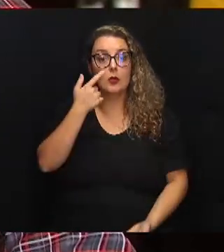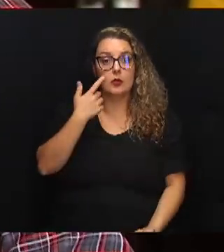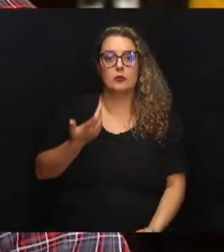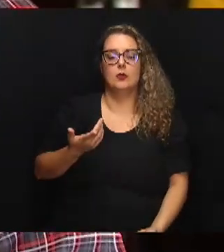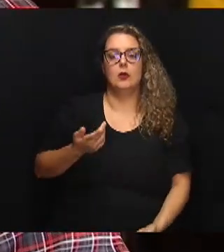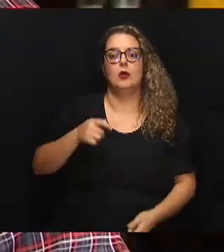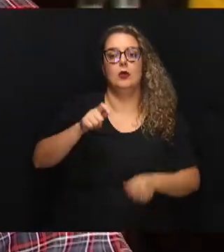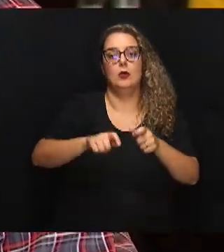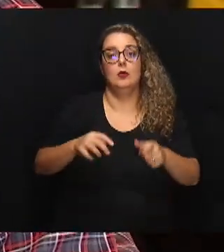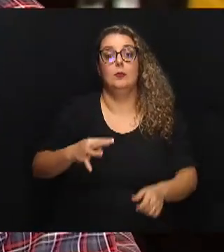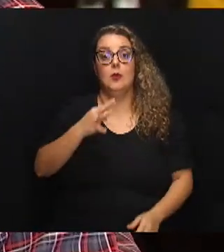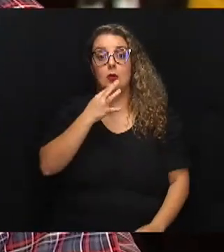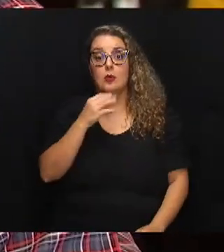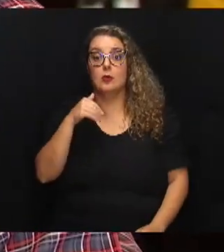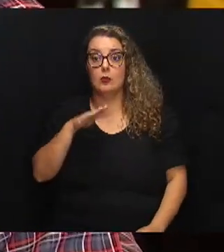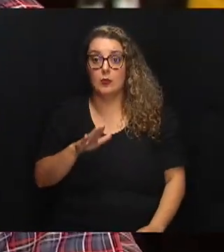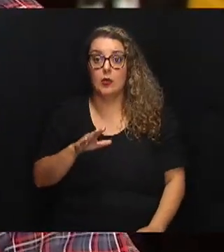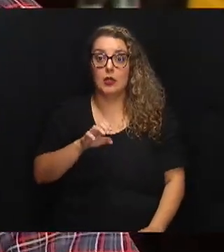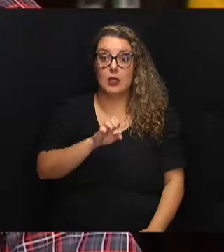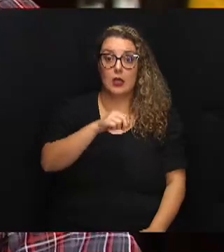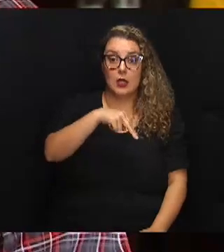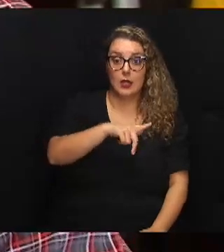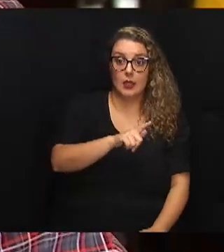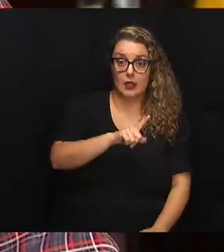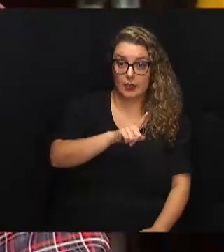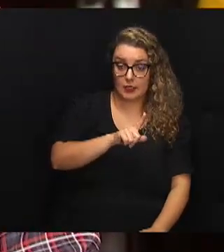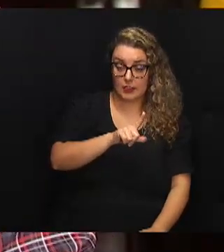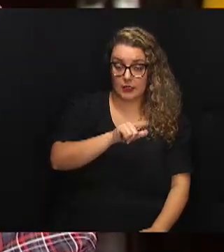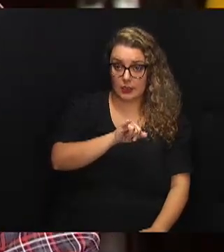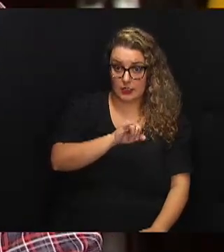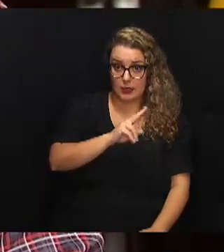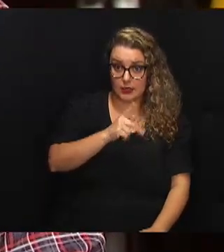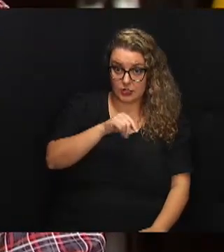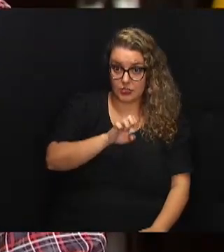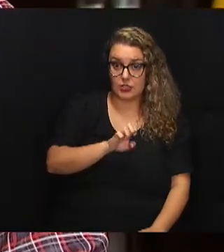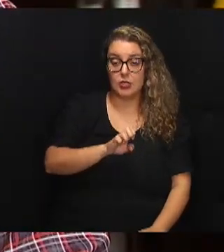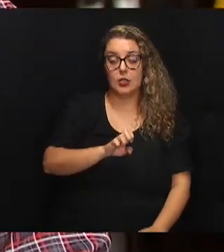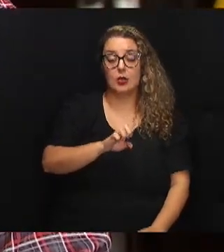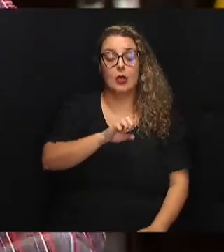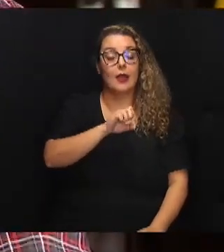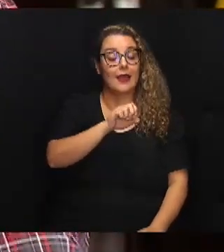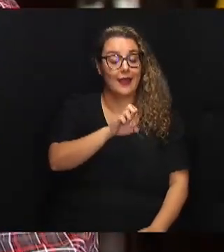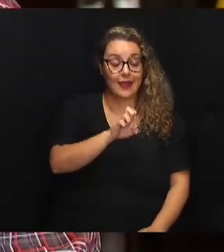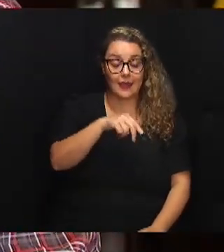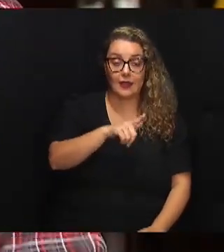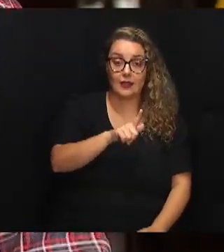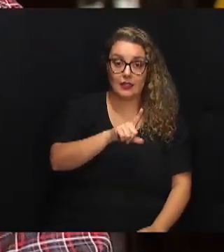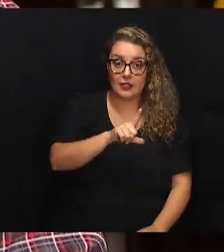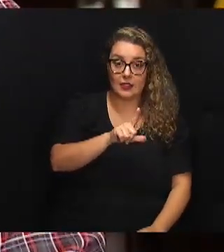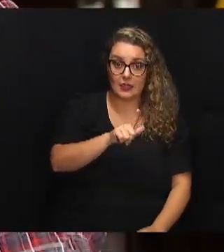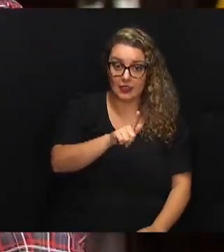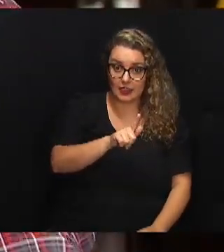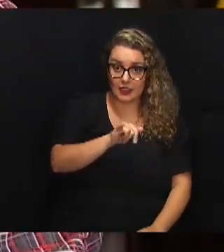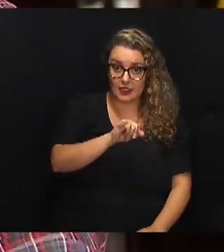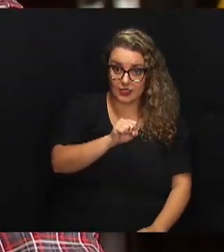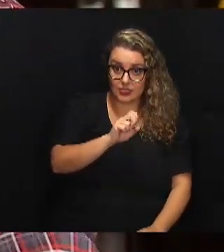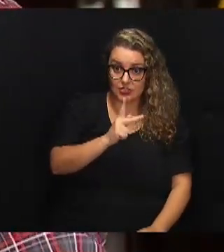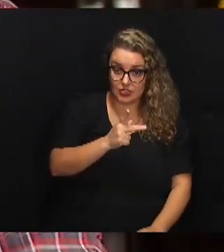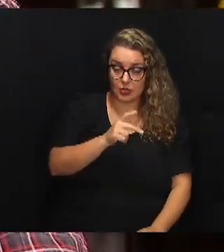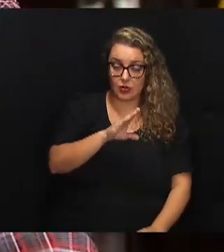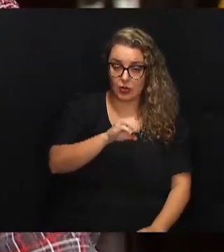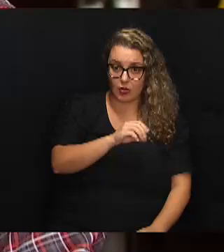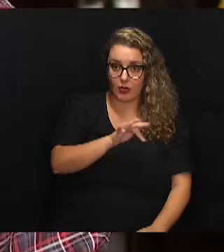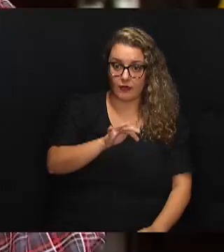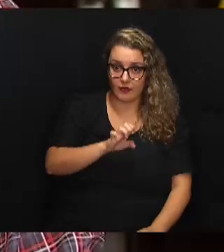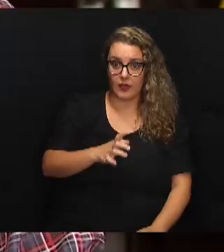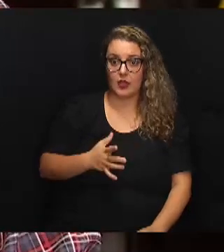começou a conhecer mais sobre English Coffee e gerar referências. Então eu posso dizer que esse momento foi o start de todo